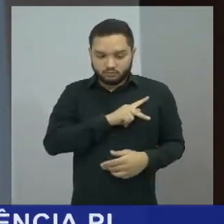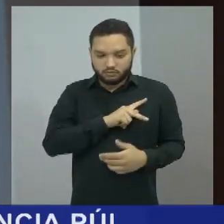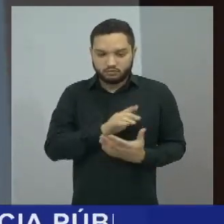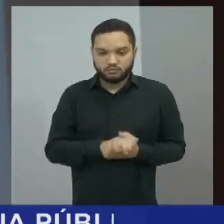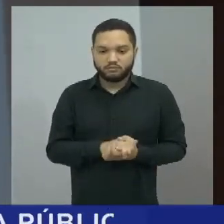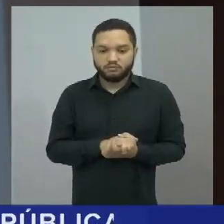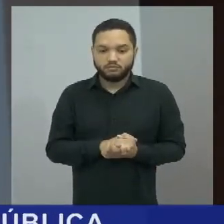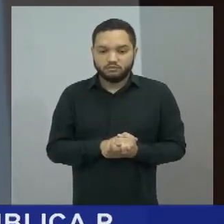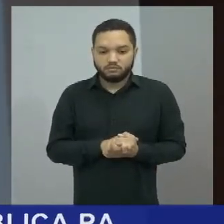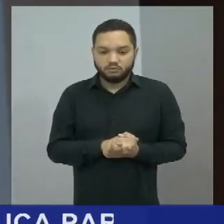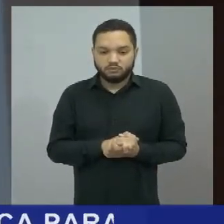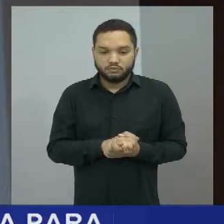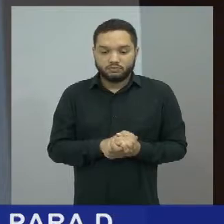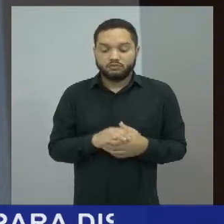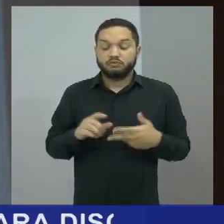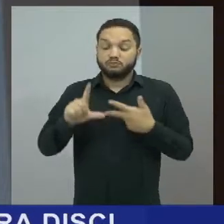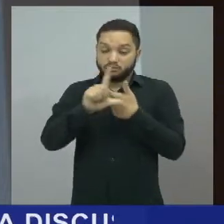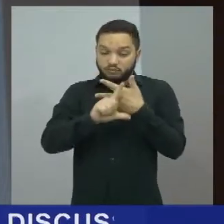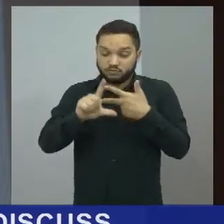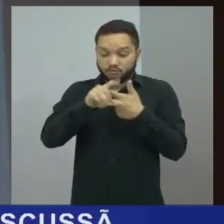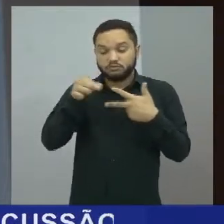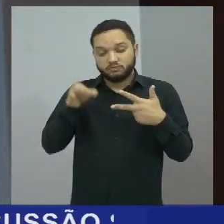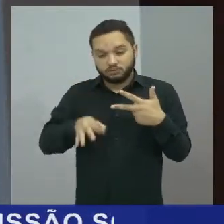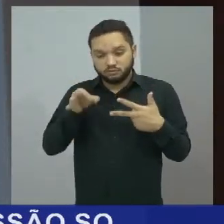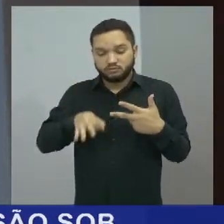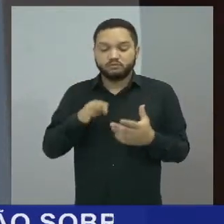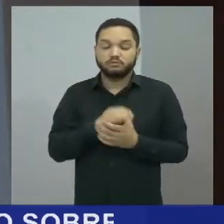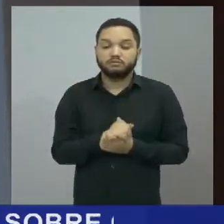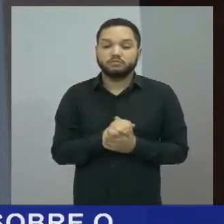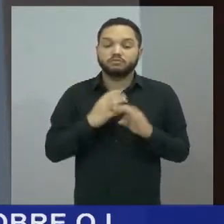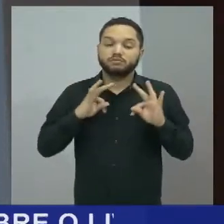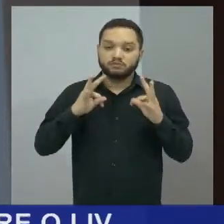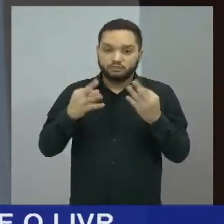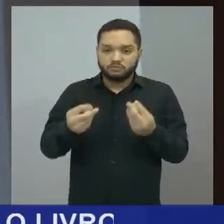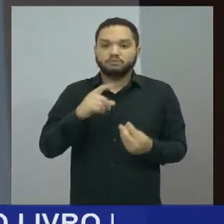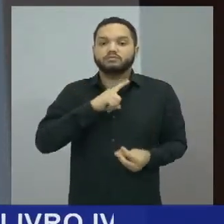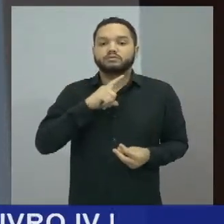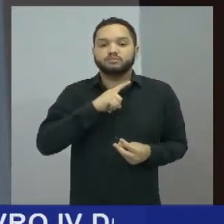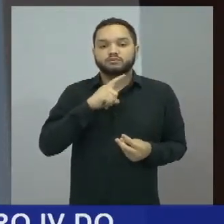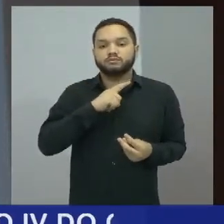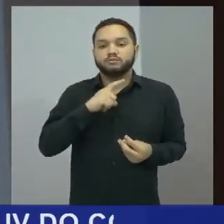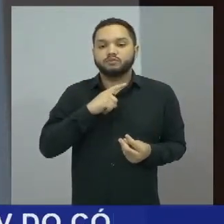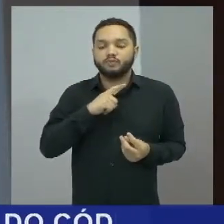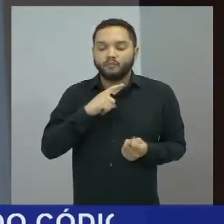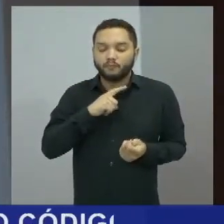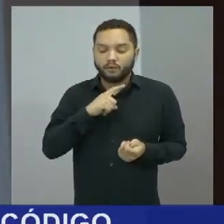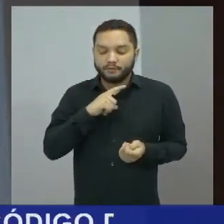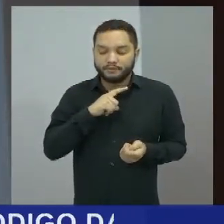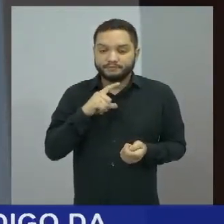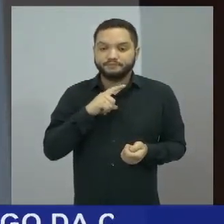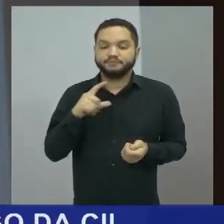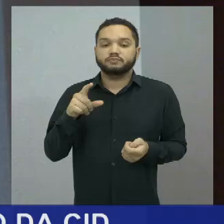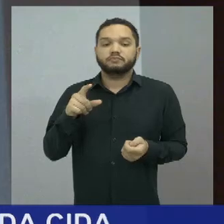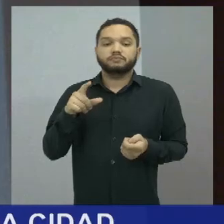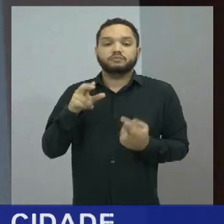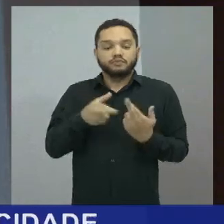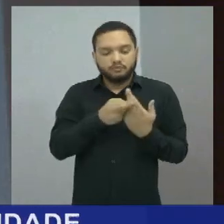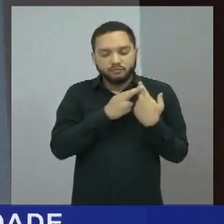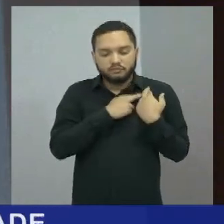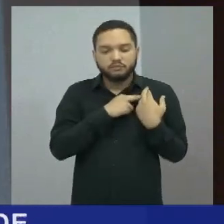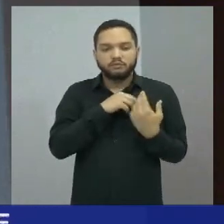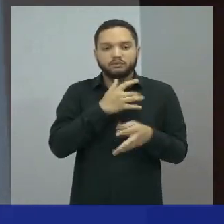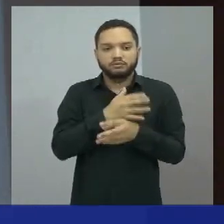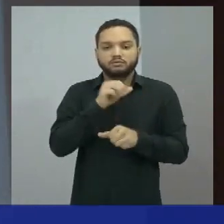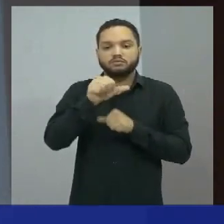Público, o Poder Judiciário, todos compartilham da responsabilidade de transformar essa cidade do que nós temos